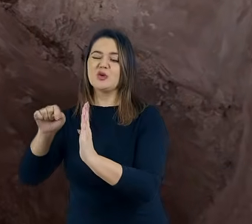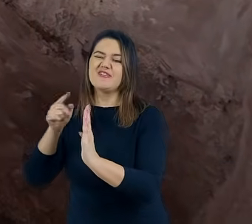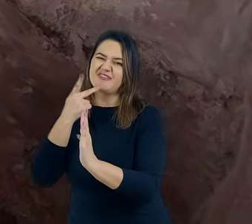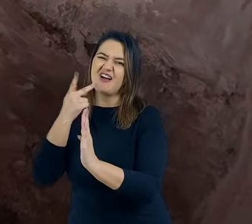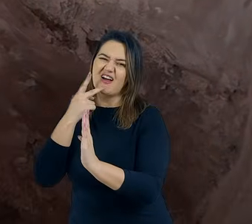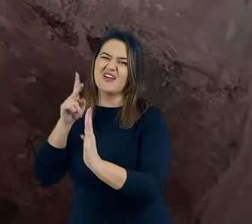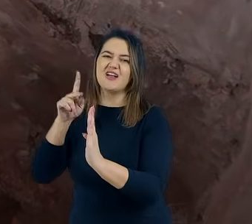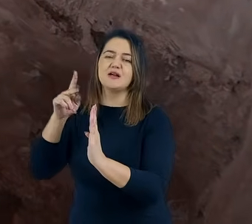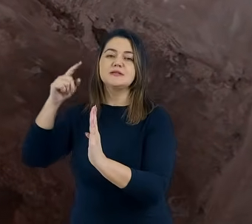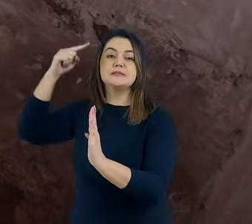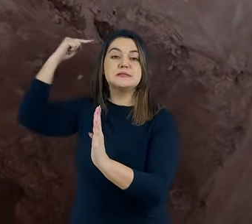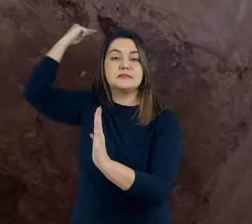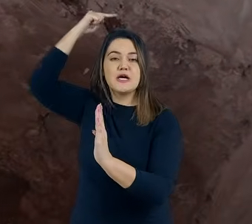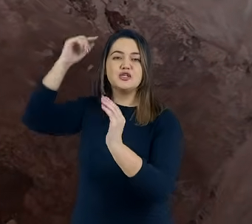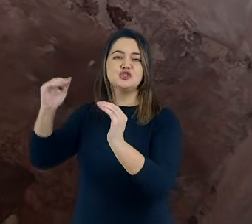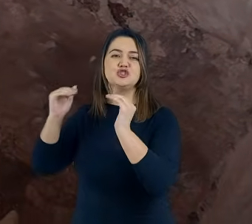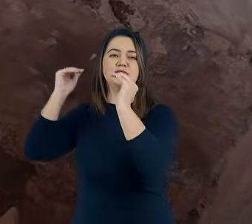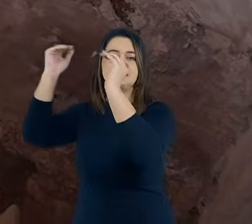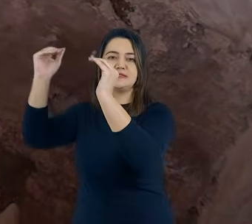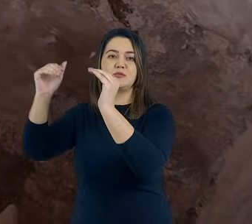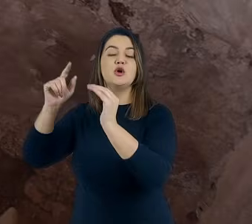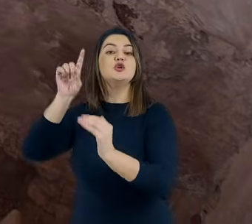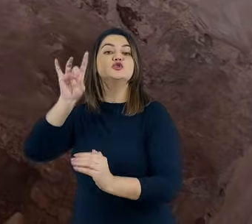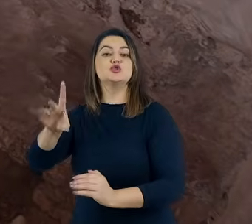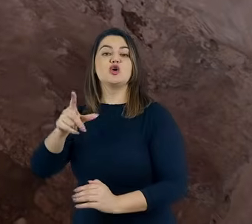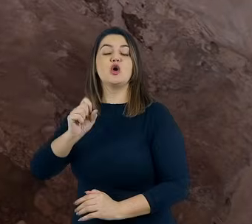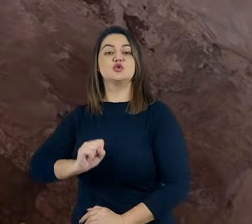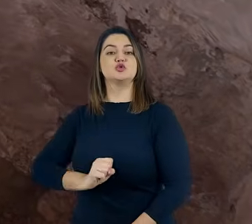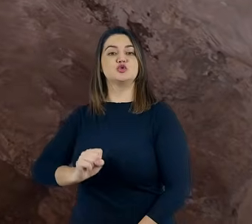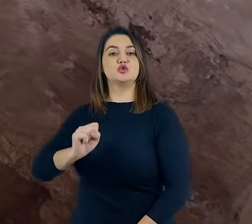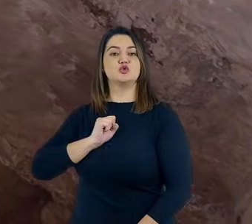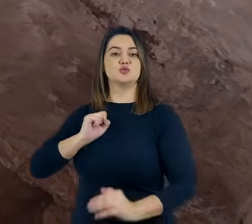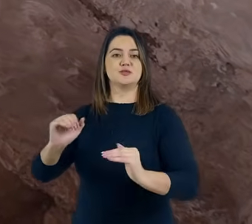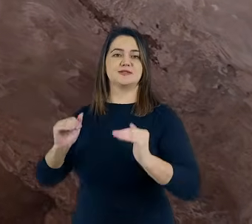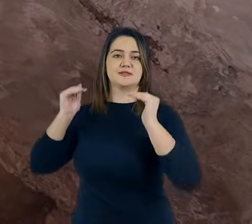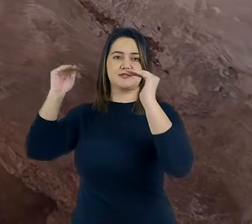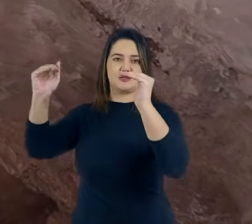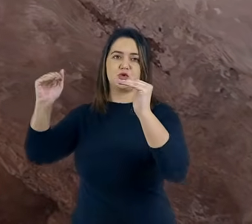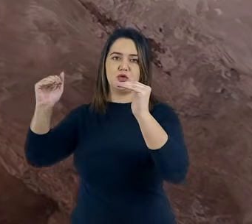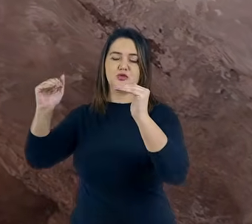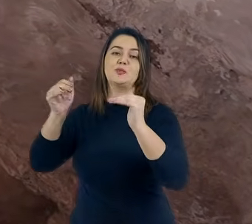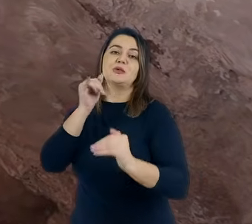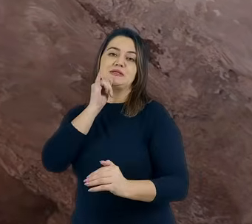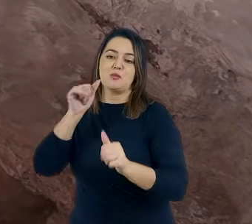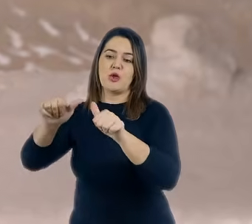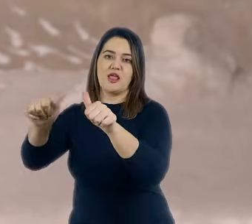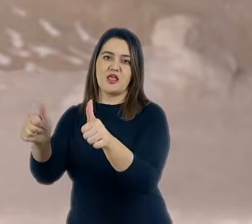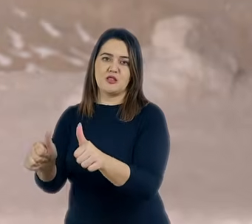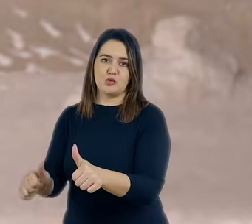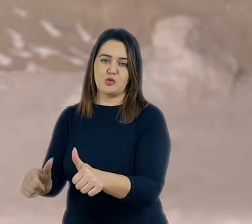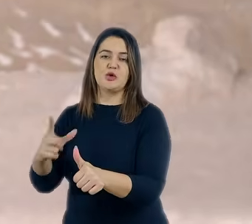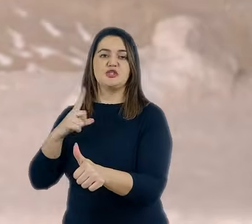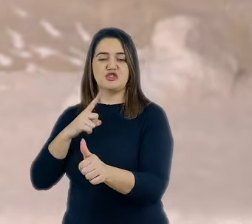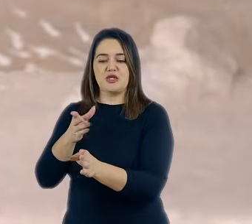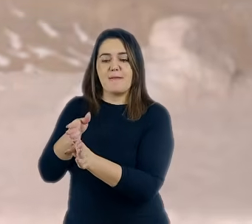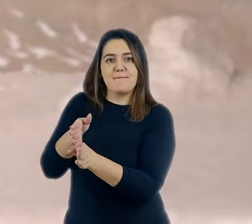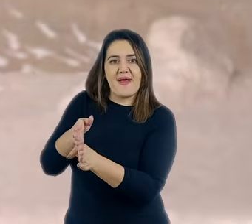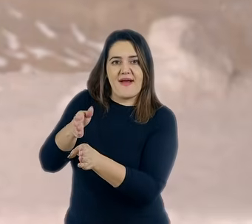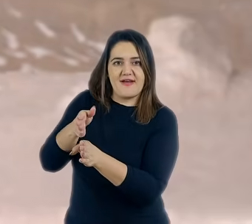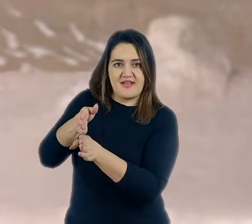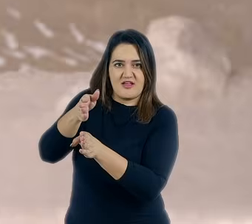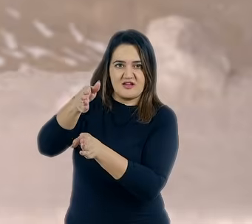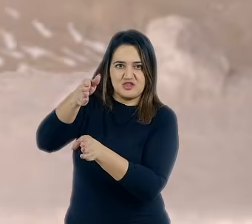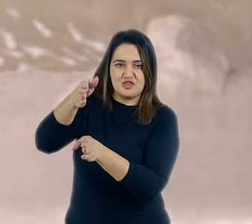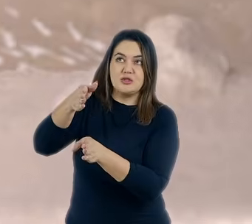compartimento, que eles chamam de Santíssimo, era um lugar apenas para o sumo sacerdote atuar. No caso do paganismo, você tinha aqui